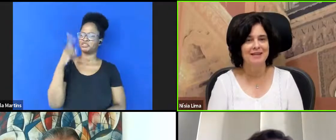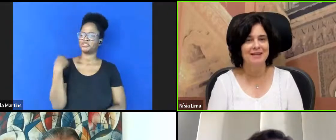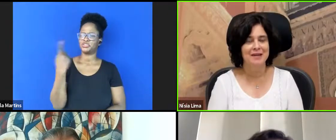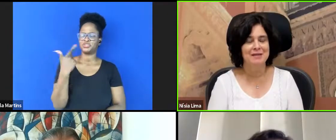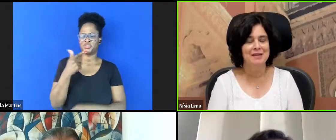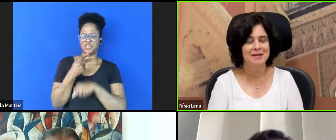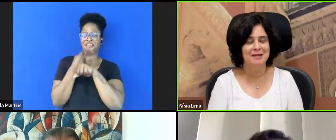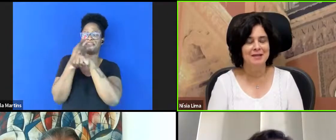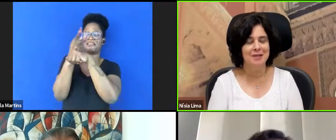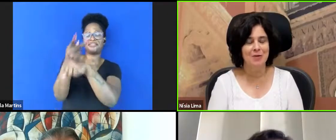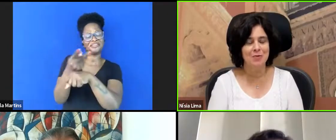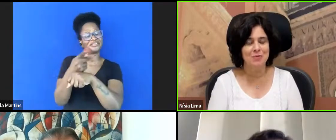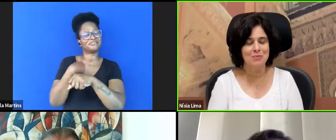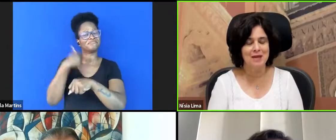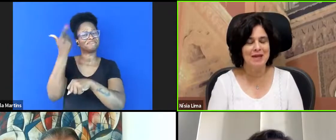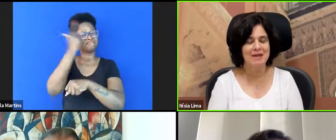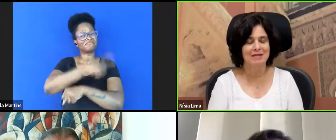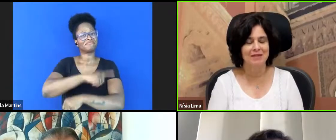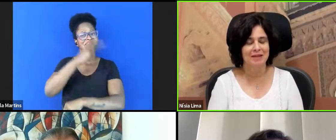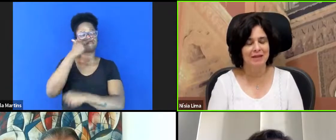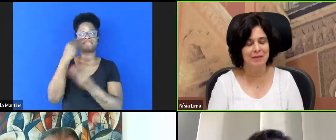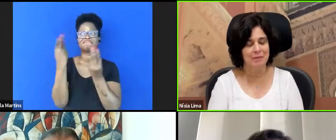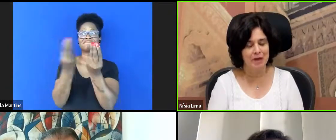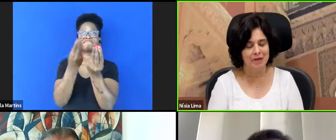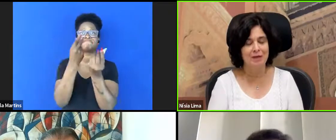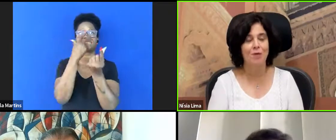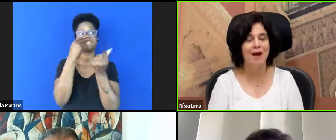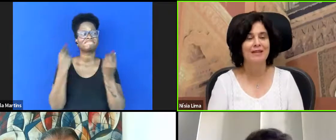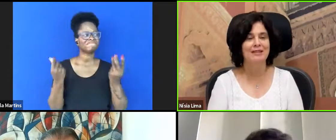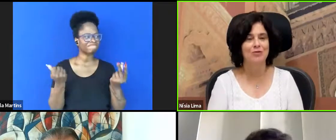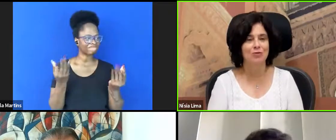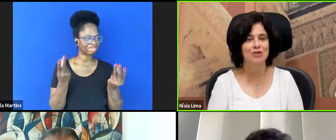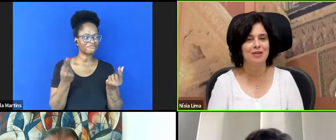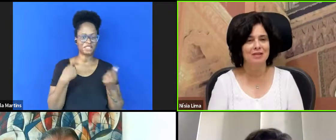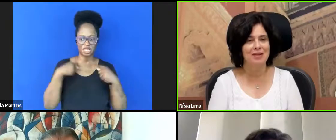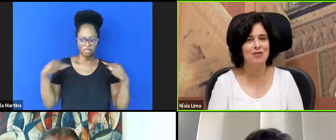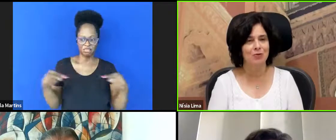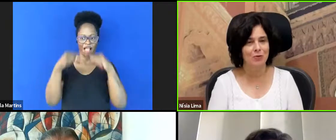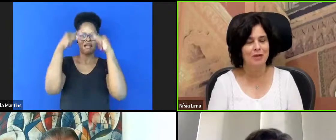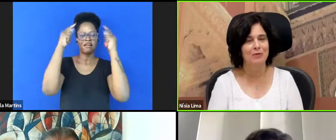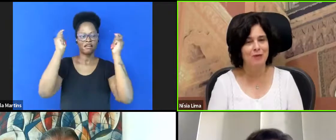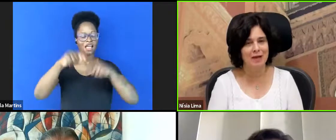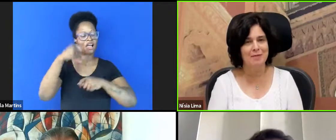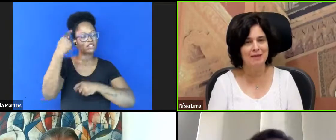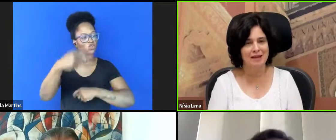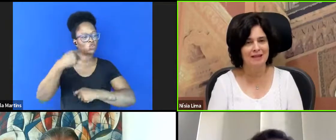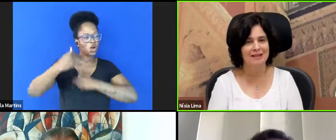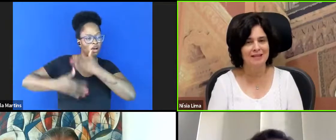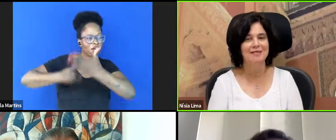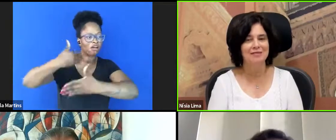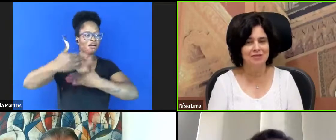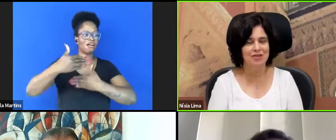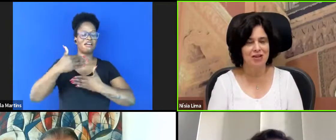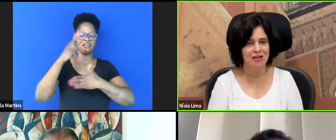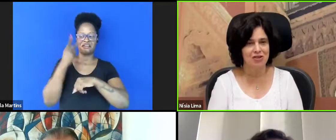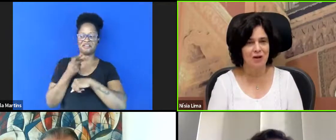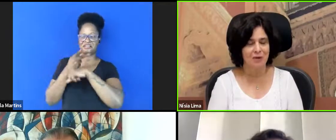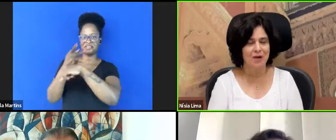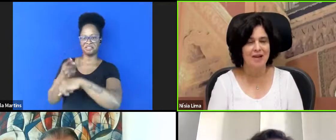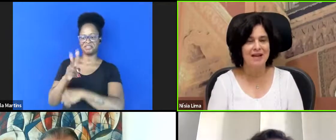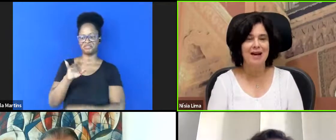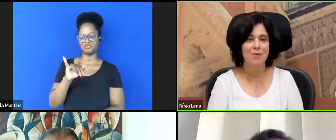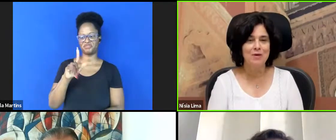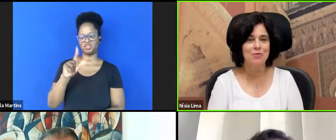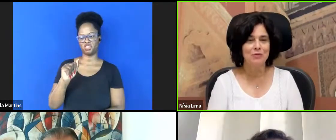medalha seria tão bem adequada à sua trajetória do que a medalha Virginia